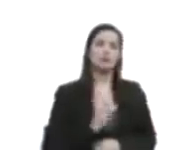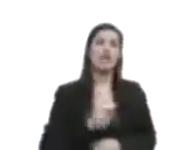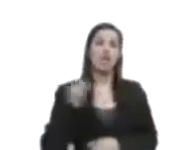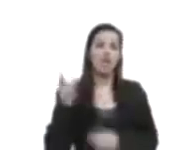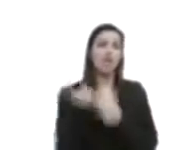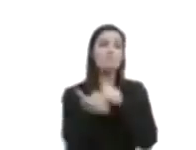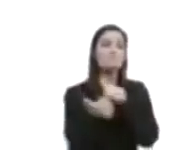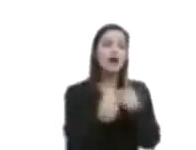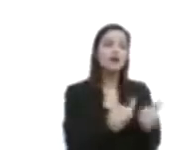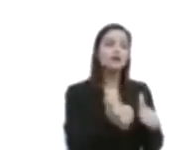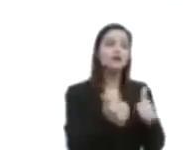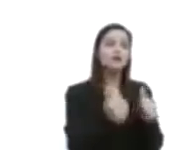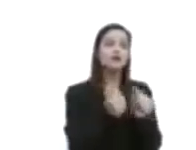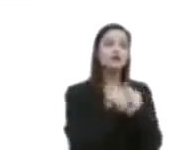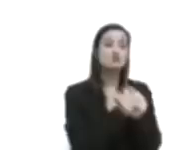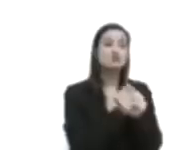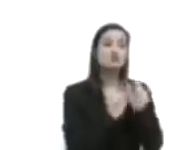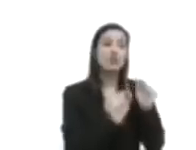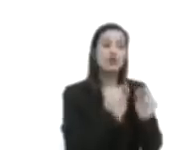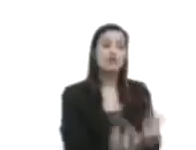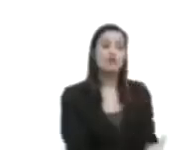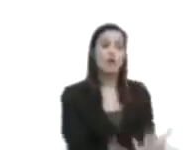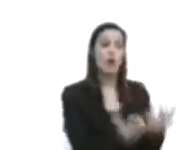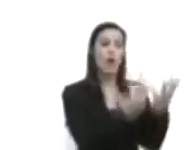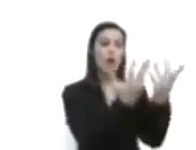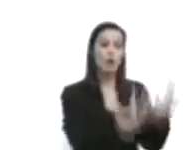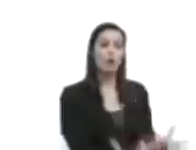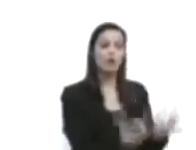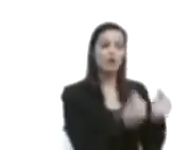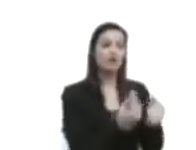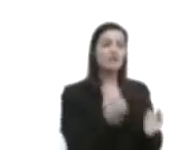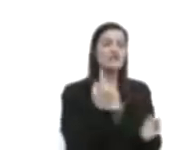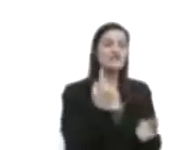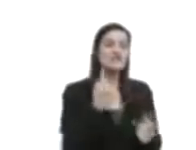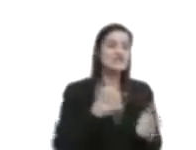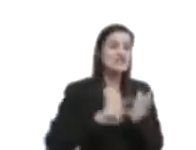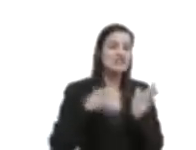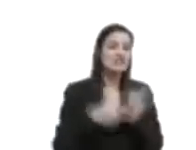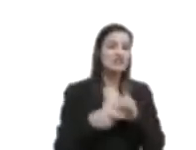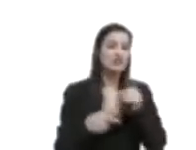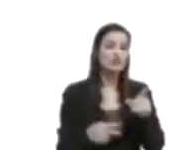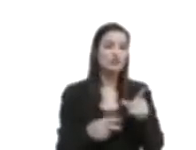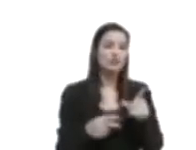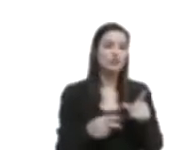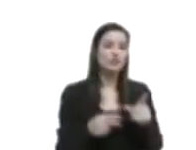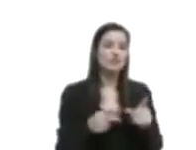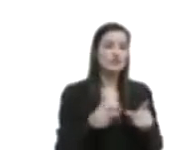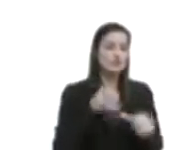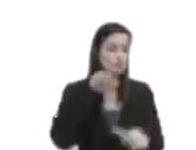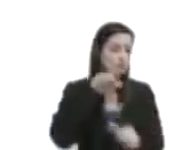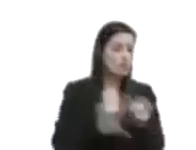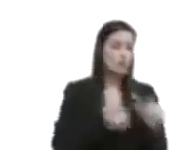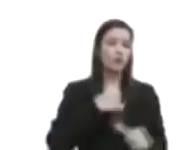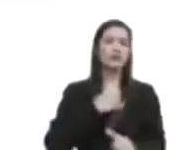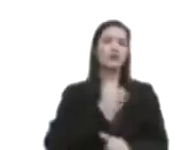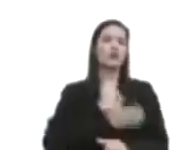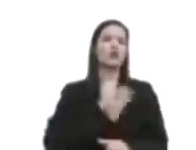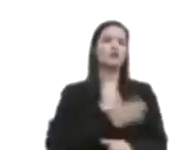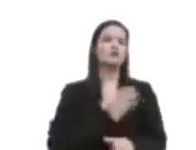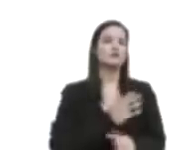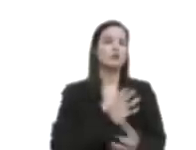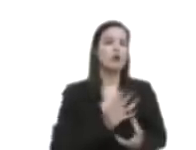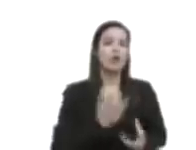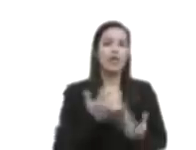É aquele que dá uma adoração sincera para o Senhor, que o seu coração está livre das máscaras,